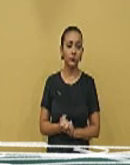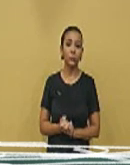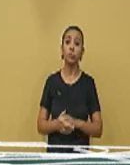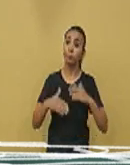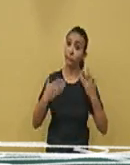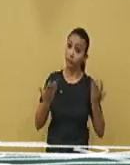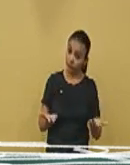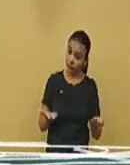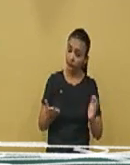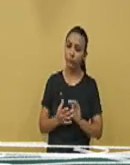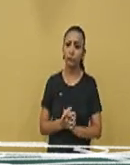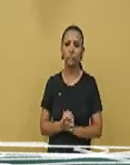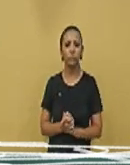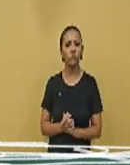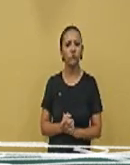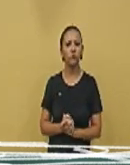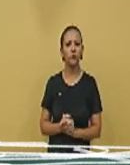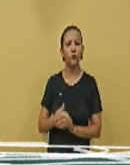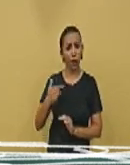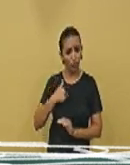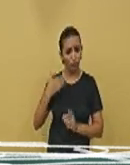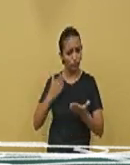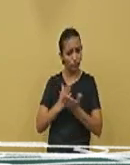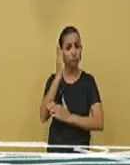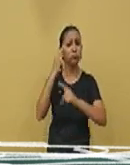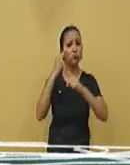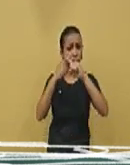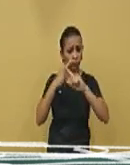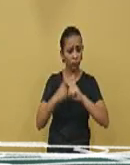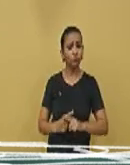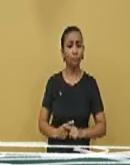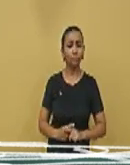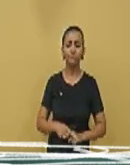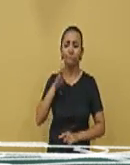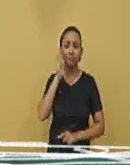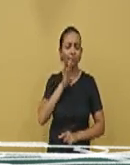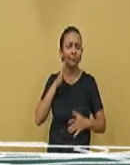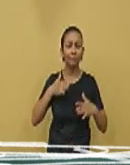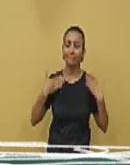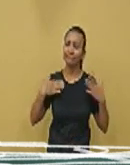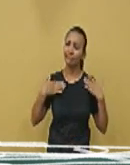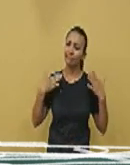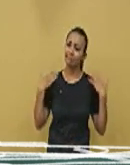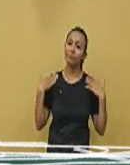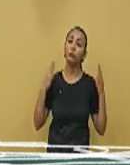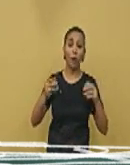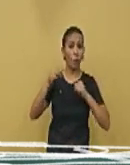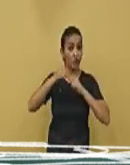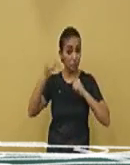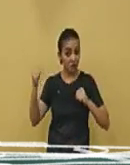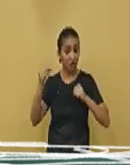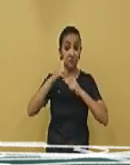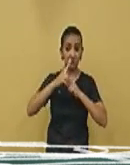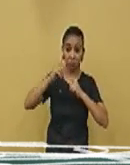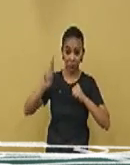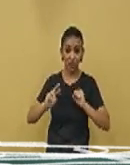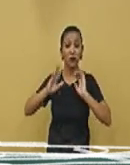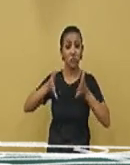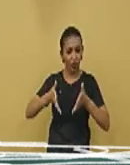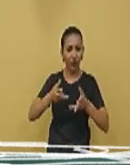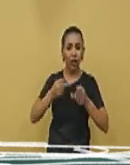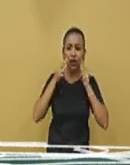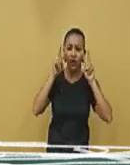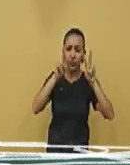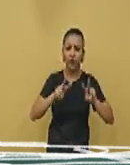Enfim, quando eu passo no concurso, né, com uma alegria danada, porque eu já tinha feito meu mestrado, meu doutorado, já tinha visto